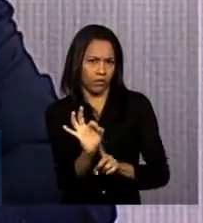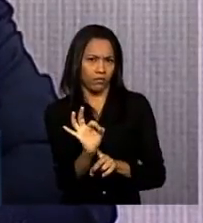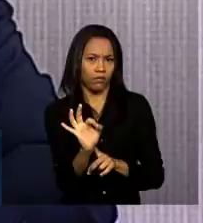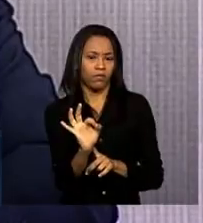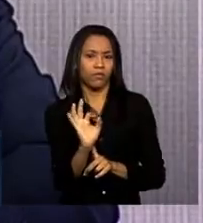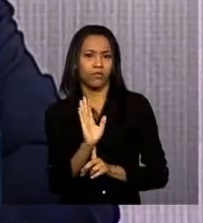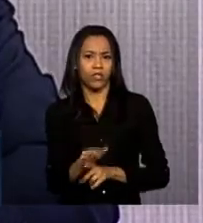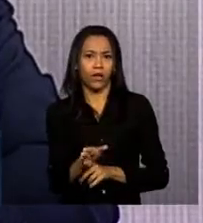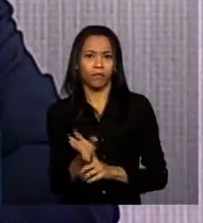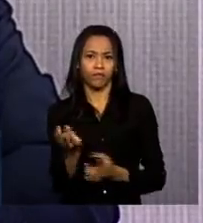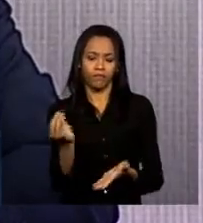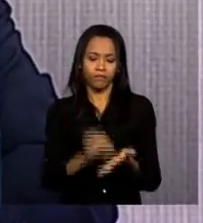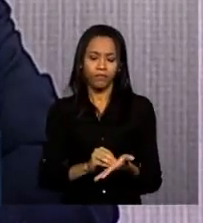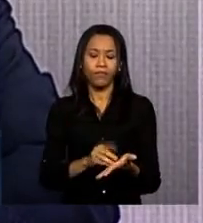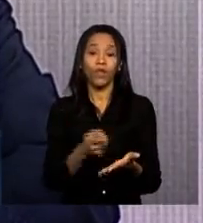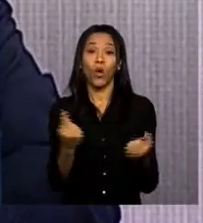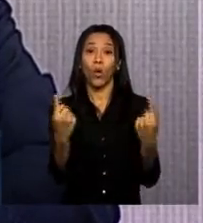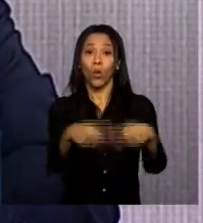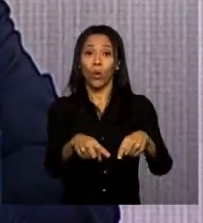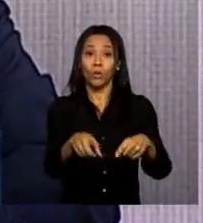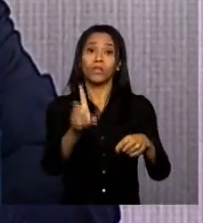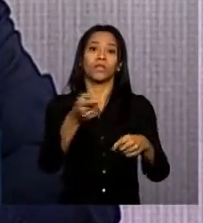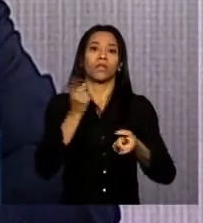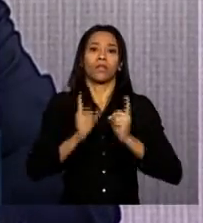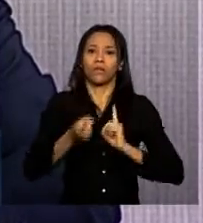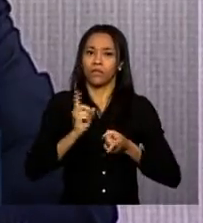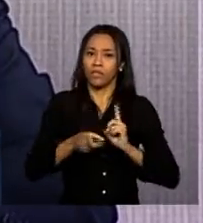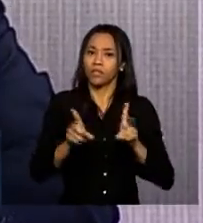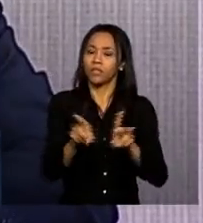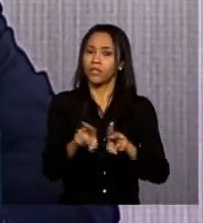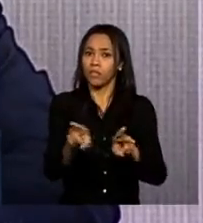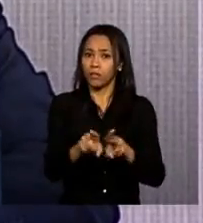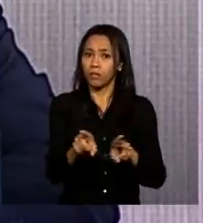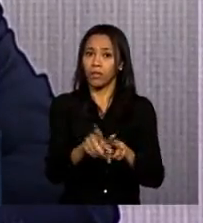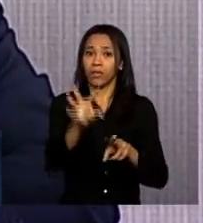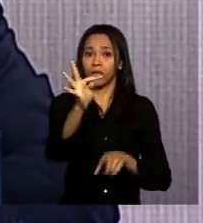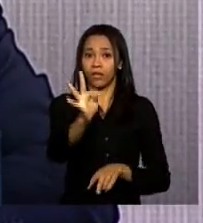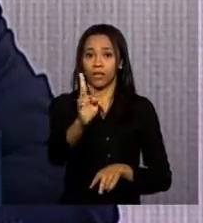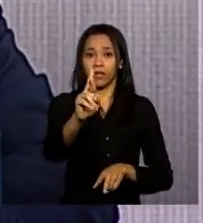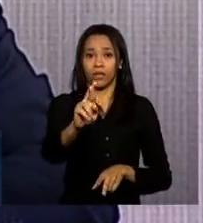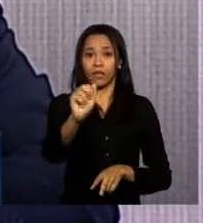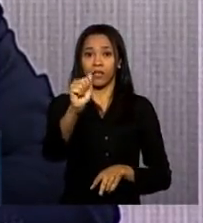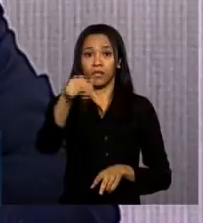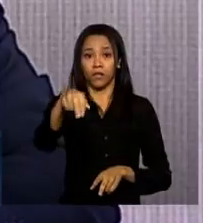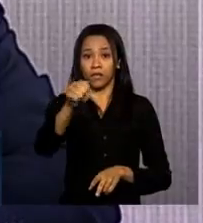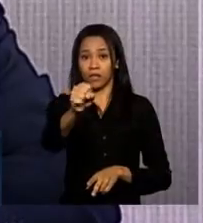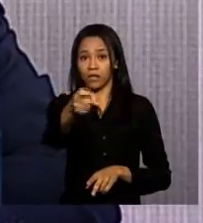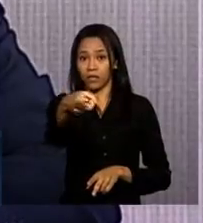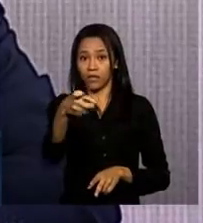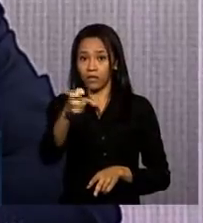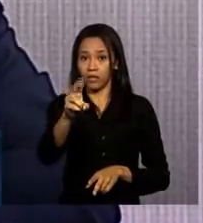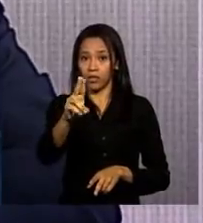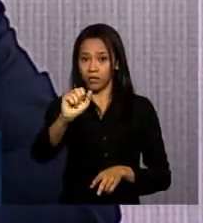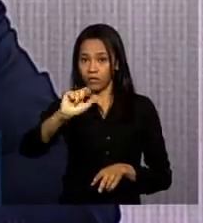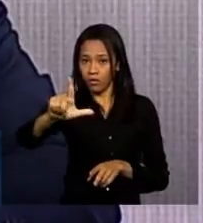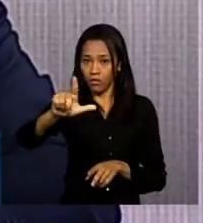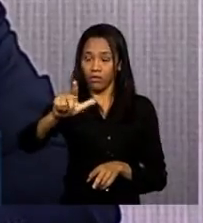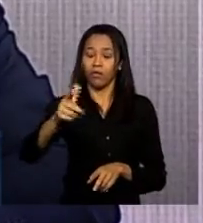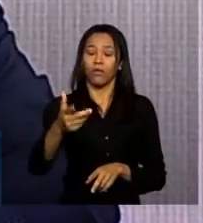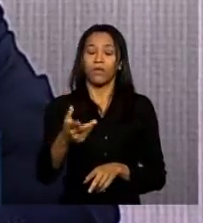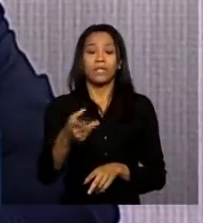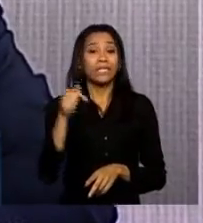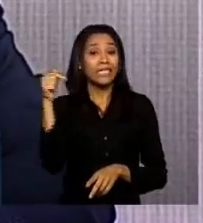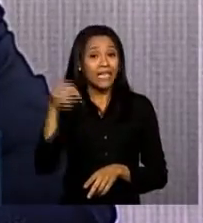registros contra travestis e transexuais. Agora, este número, ele dá